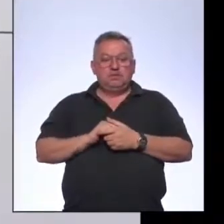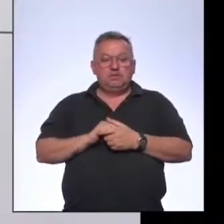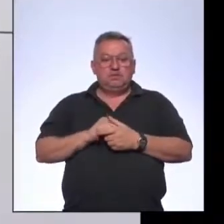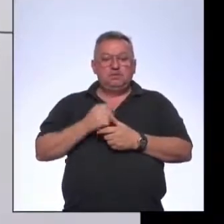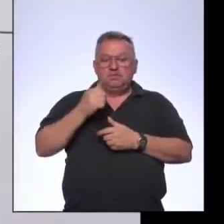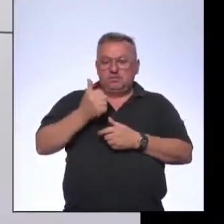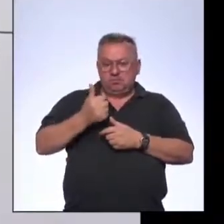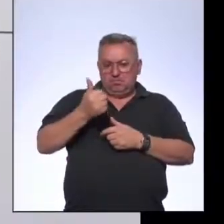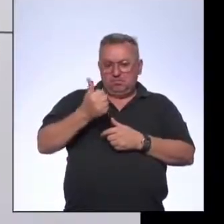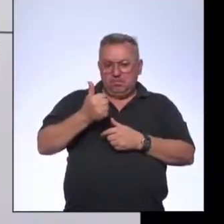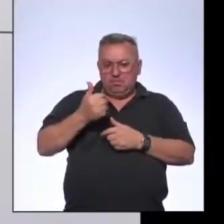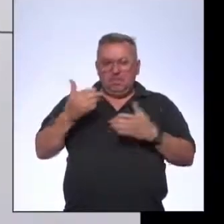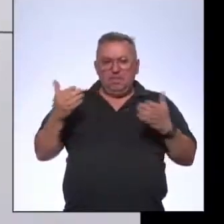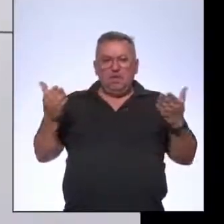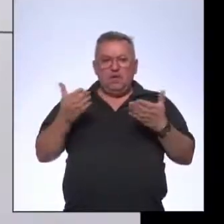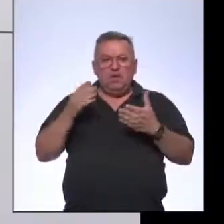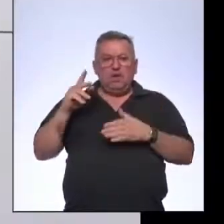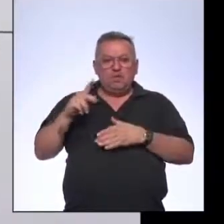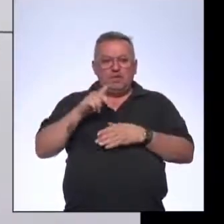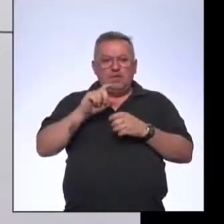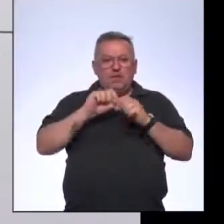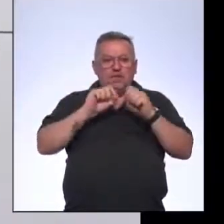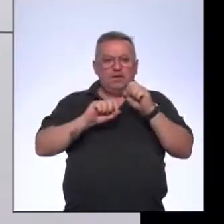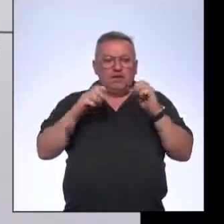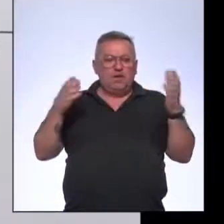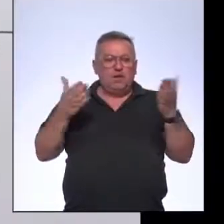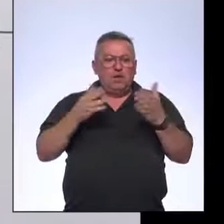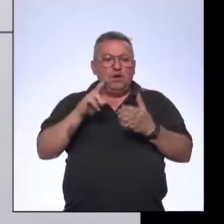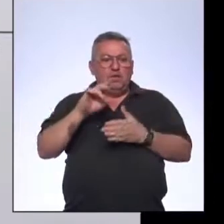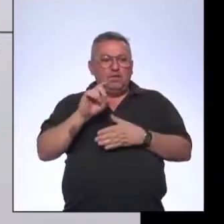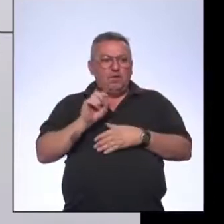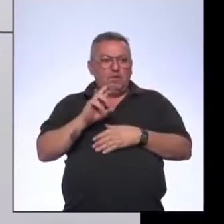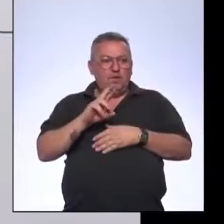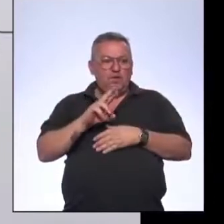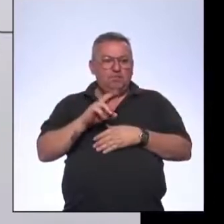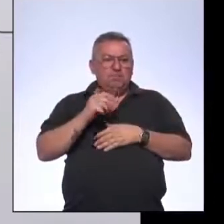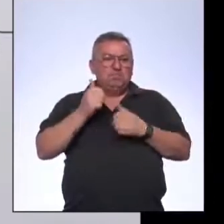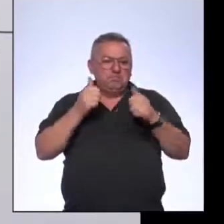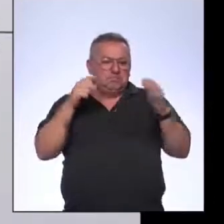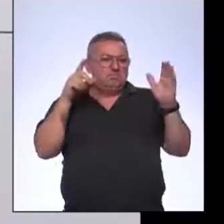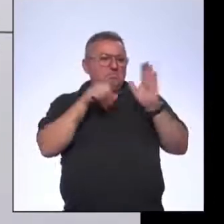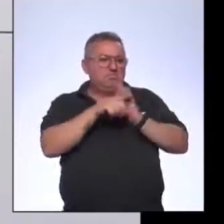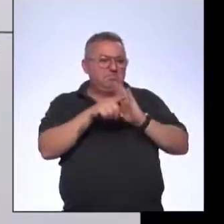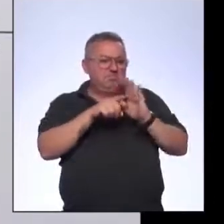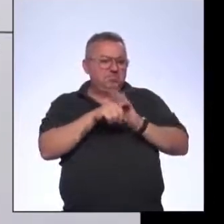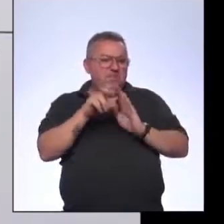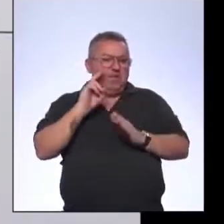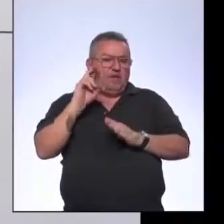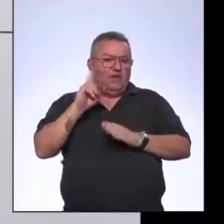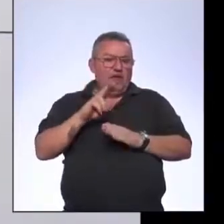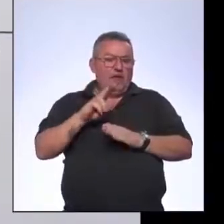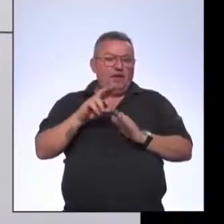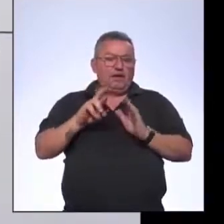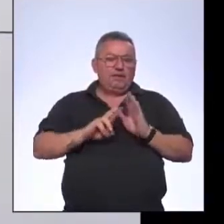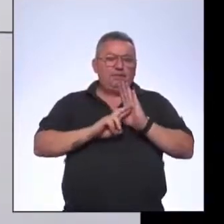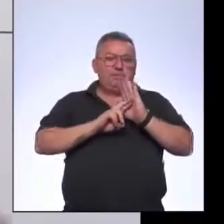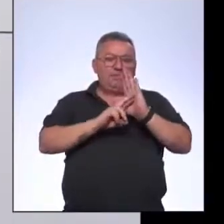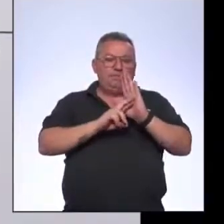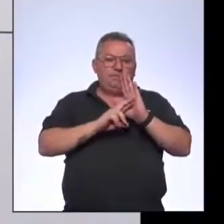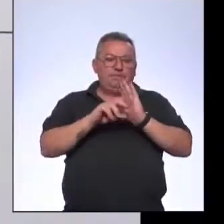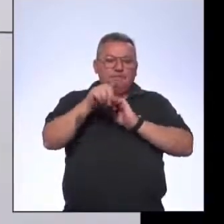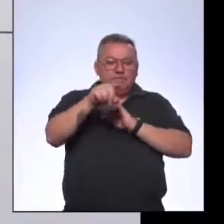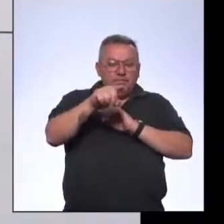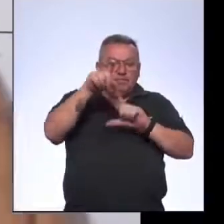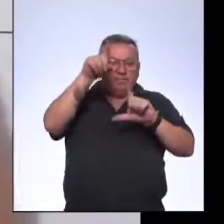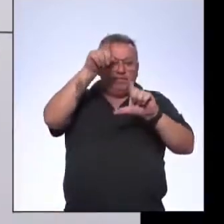muito bom E aí professor que a gente faz agora com esses valores a muito boa pergunta a gente vai agora representar esses valores